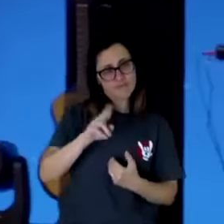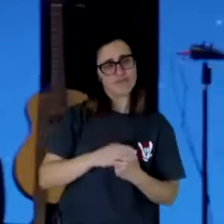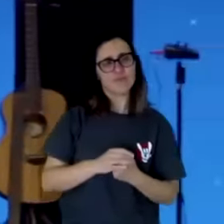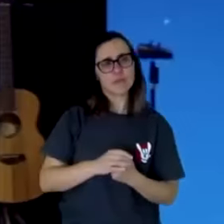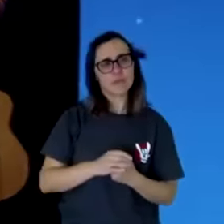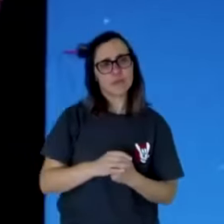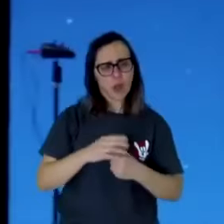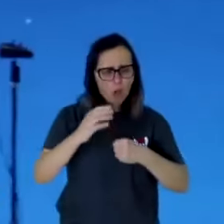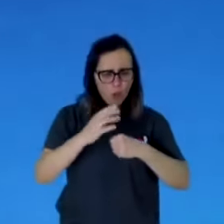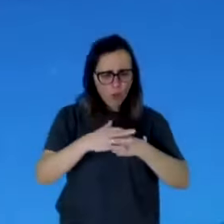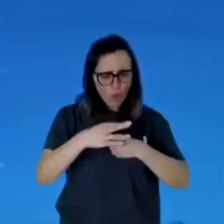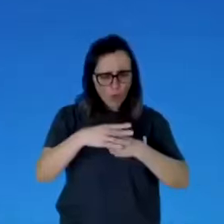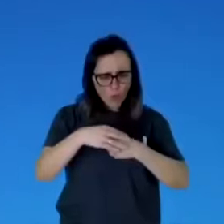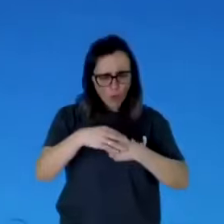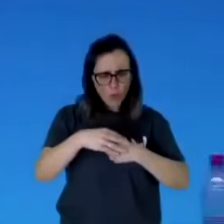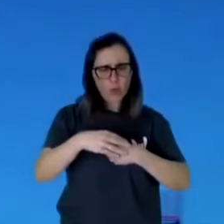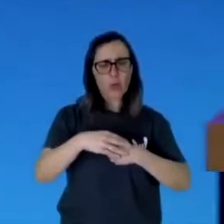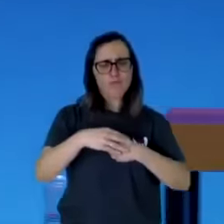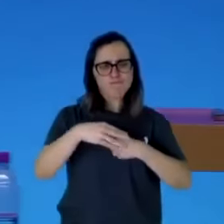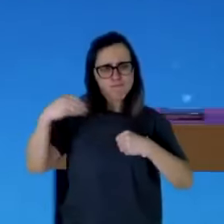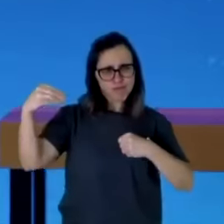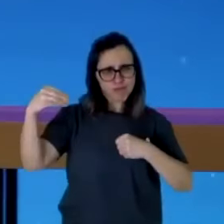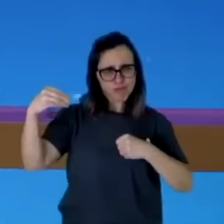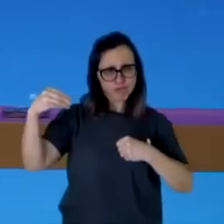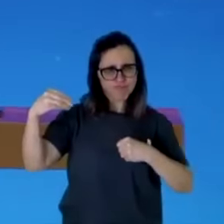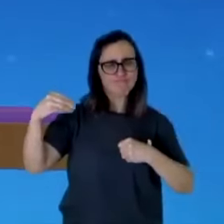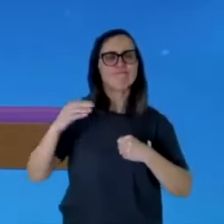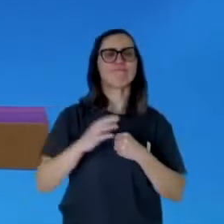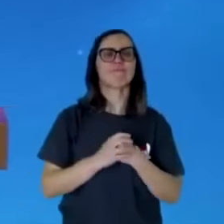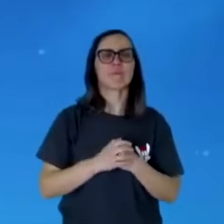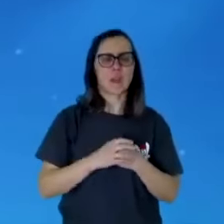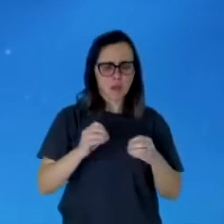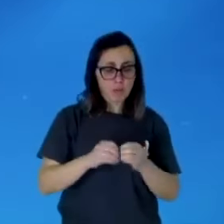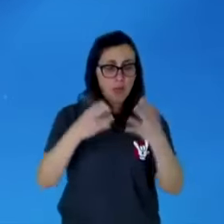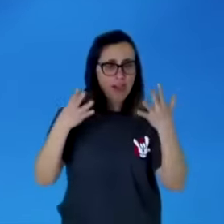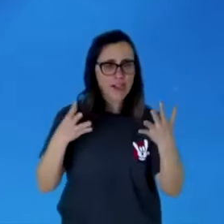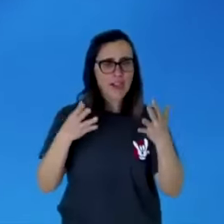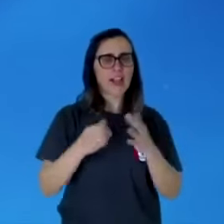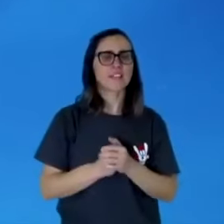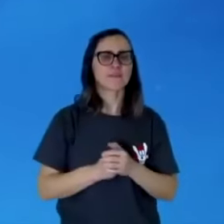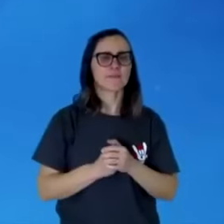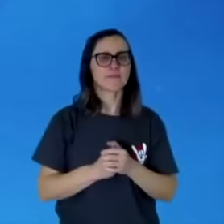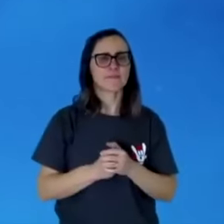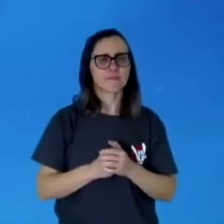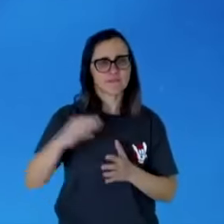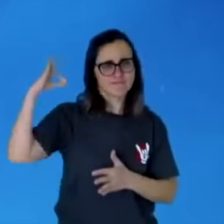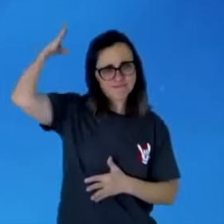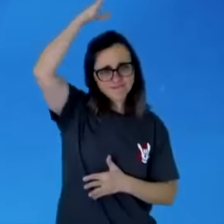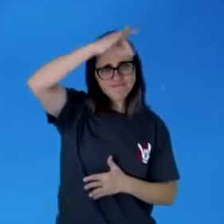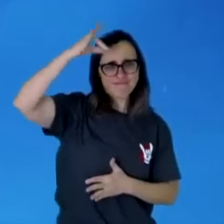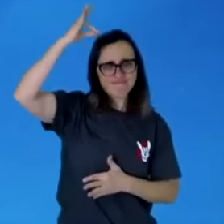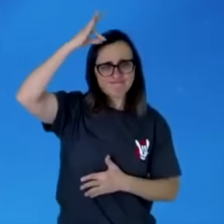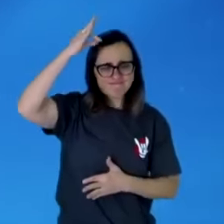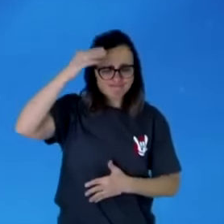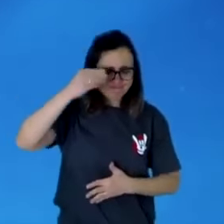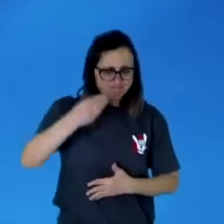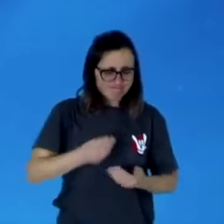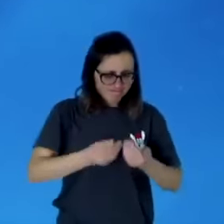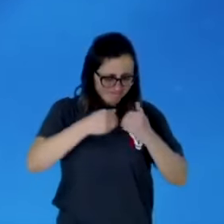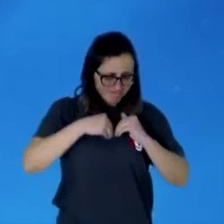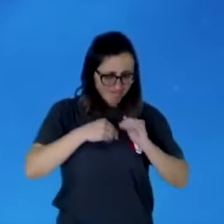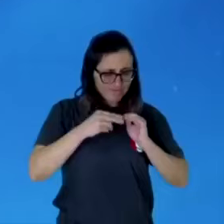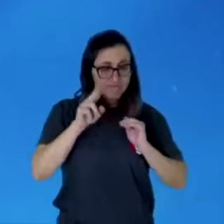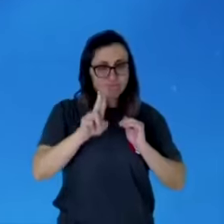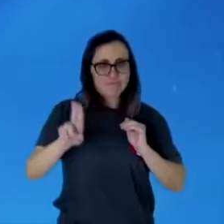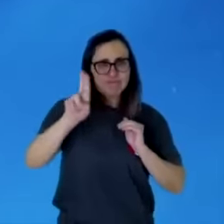geralmente nós pegamos a a manifestação do espírito e nós começamos a dizer como que ele deveria fazer só